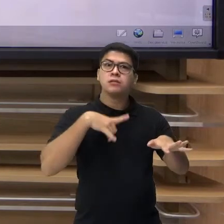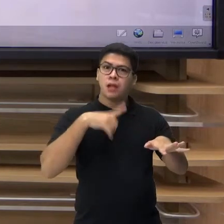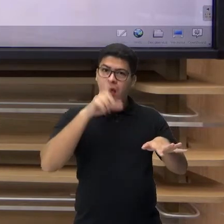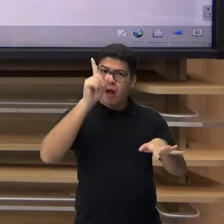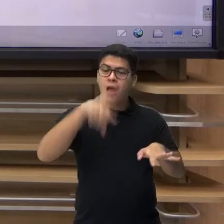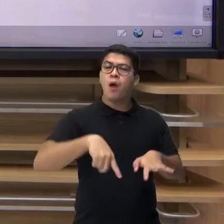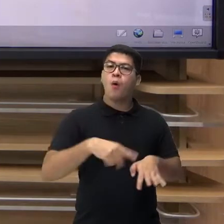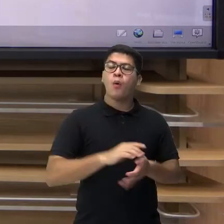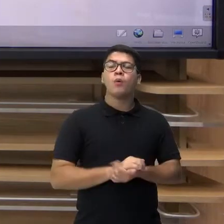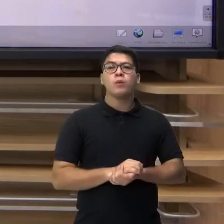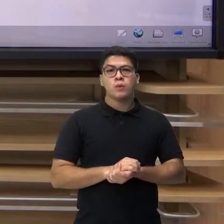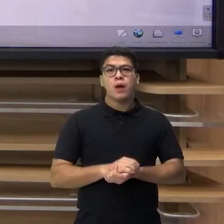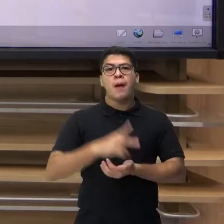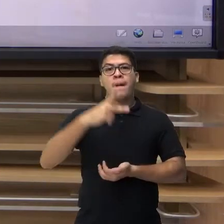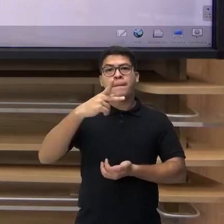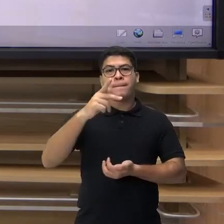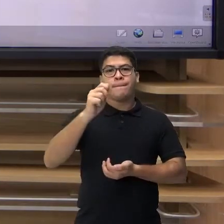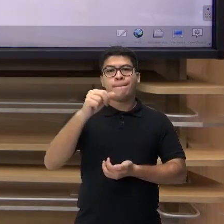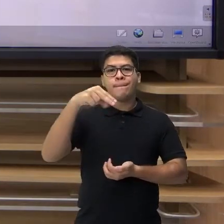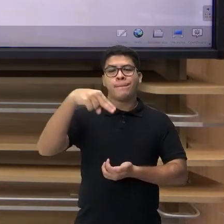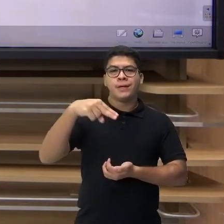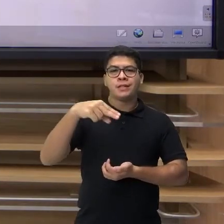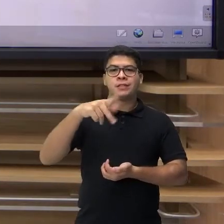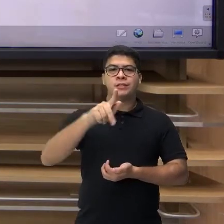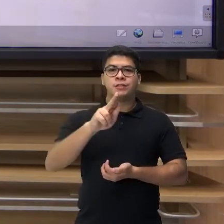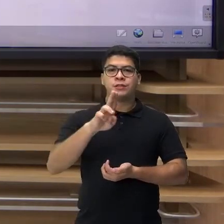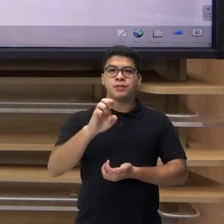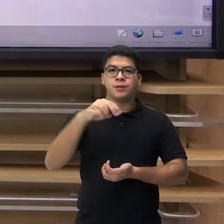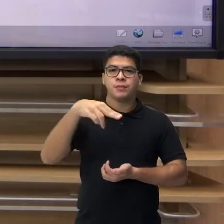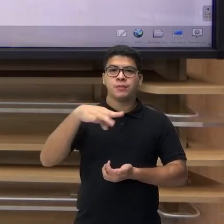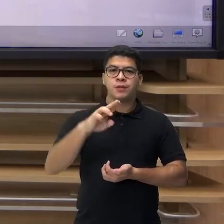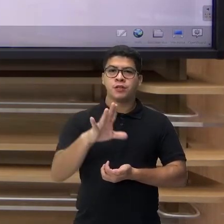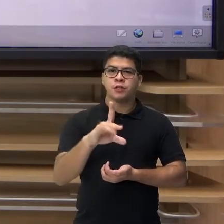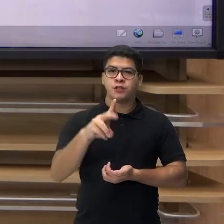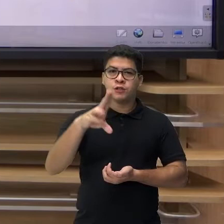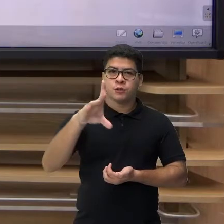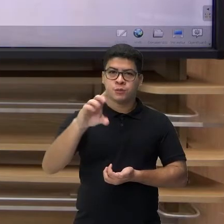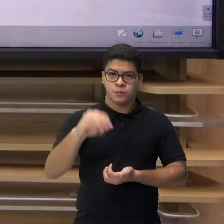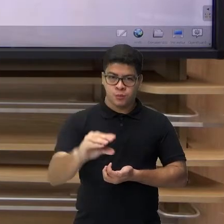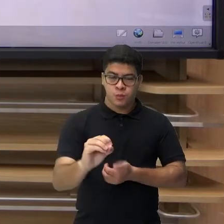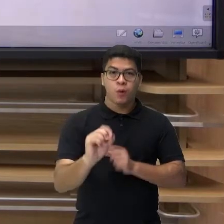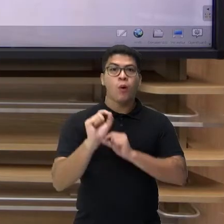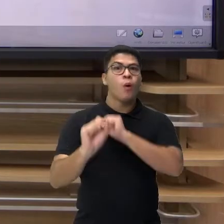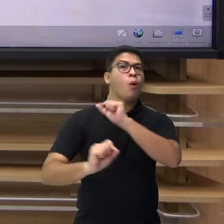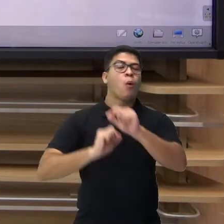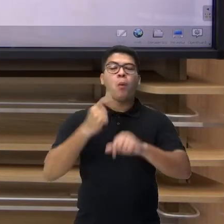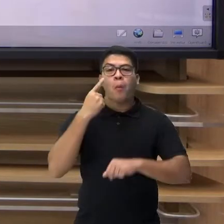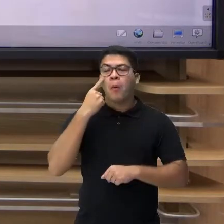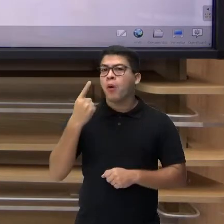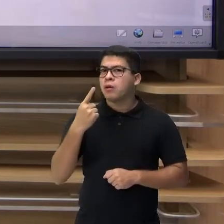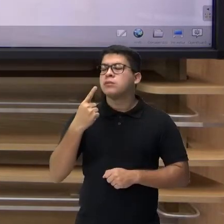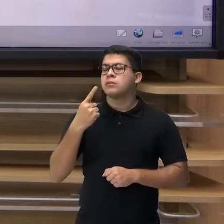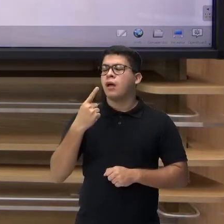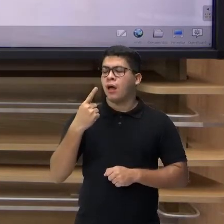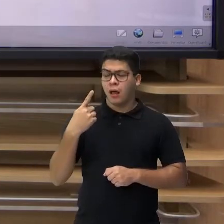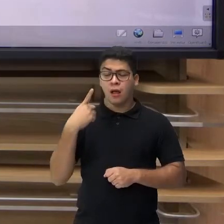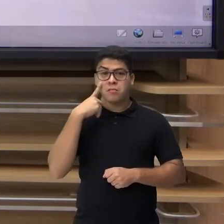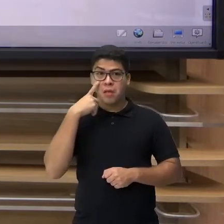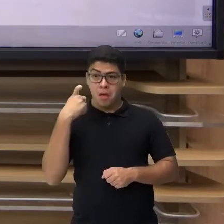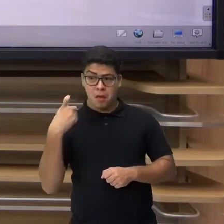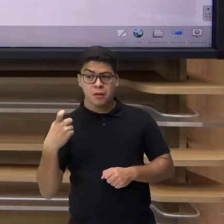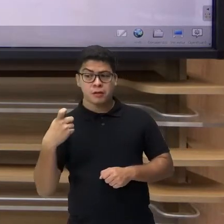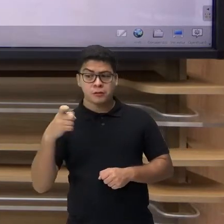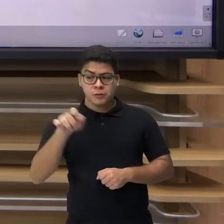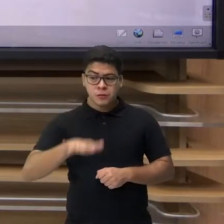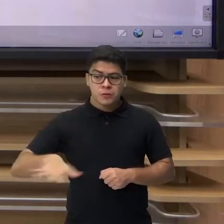tudo escondendo pretensões territoriais. Então, a Alemanha, ela tem aí interesses em comum em